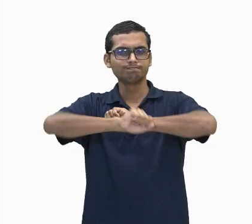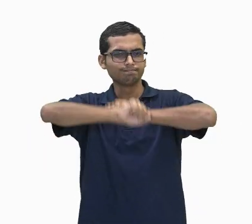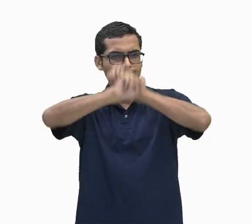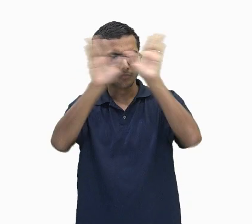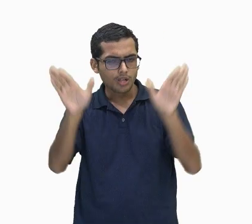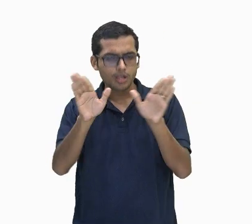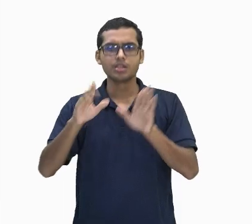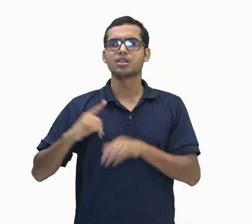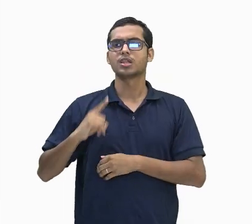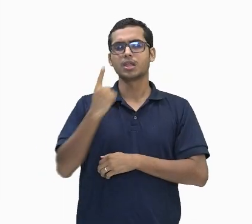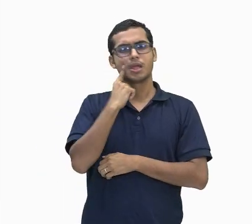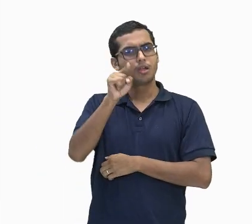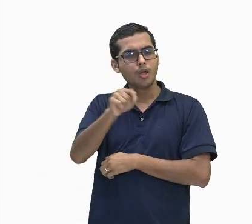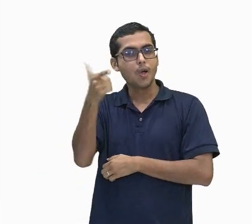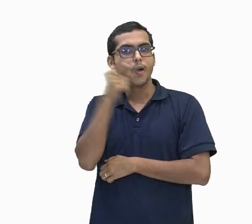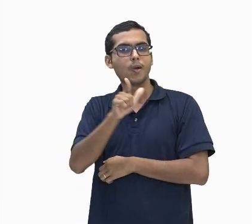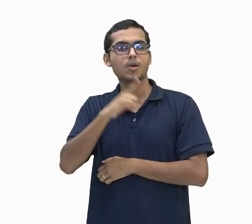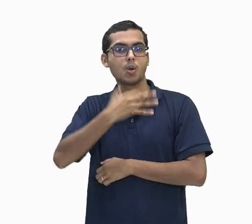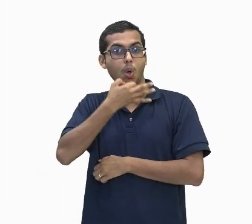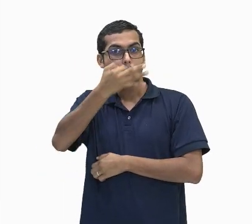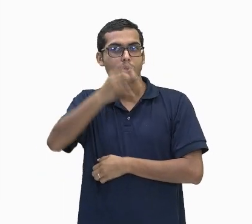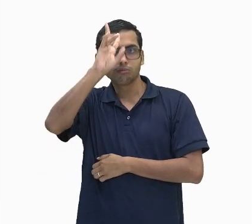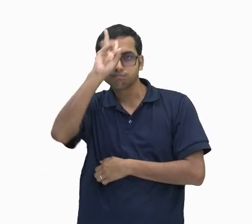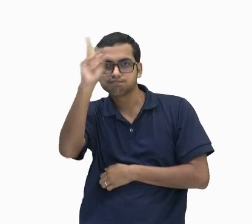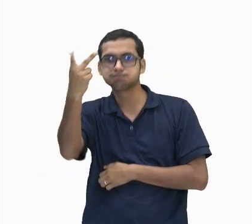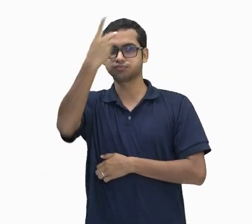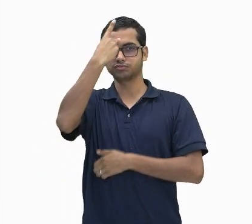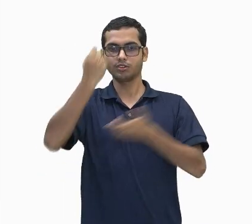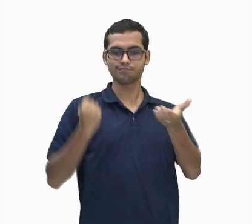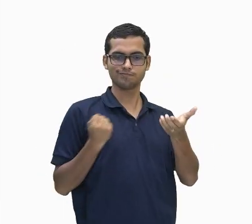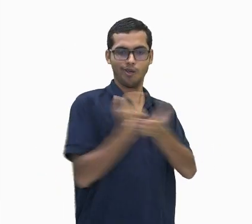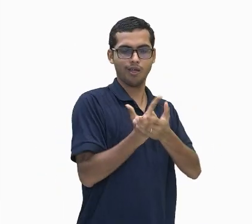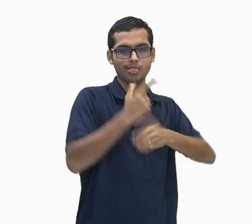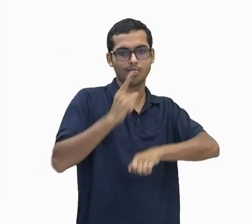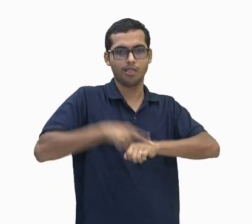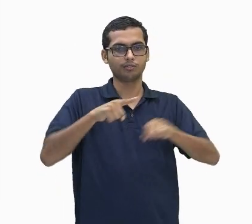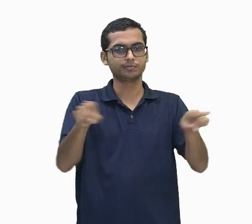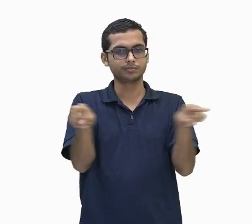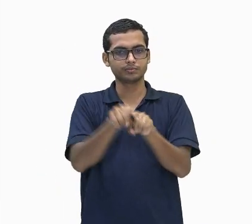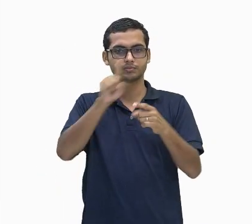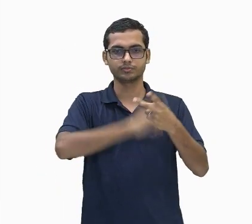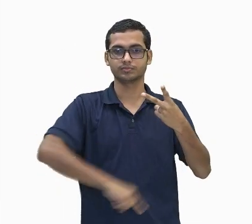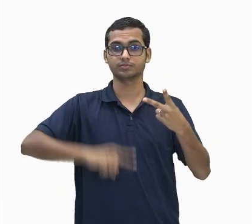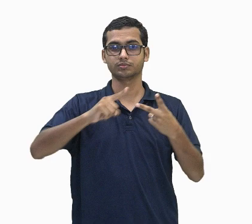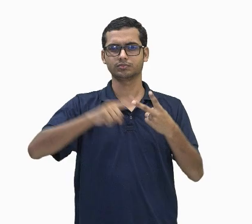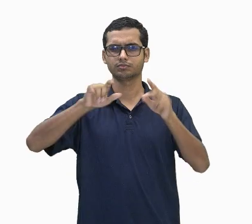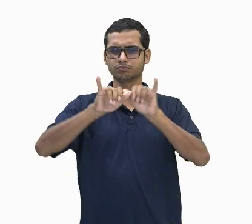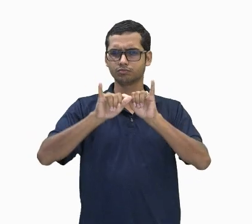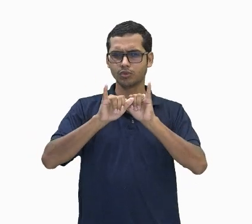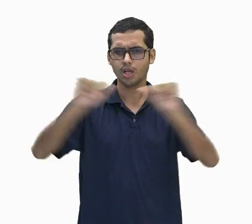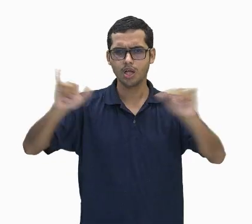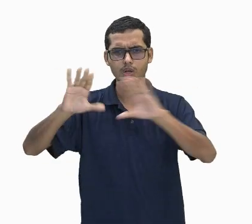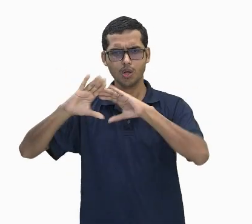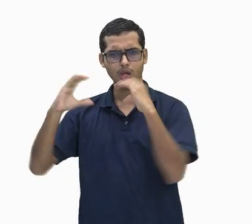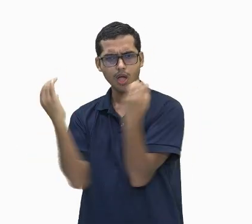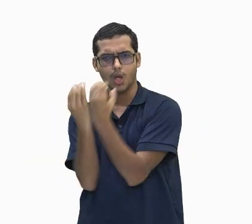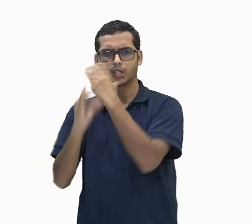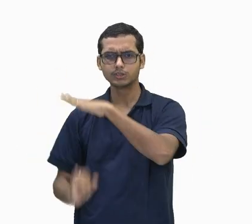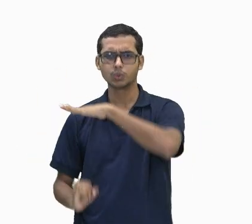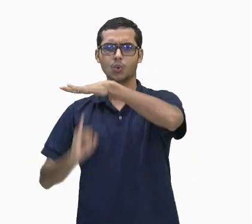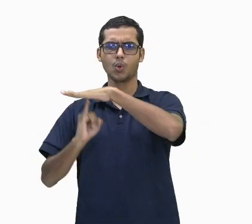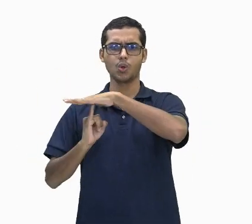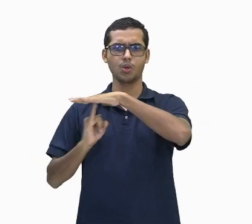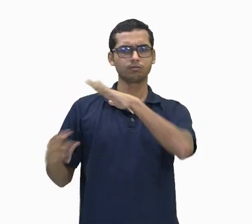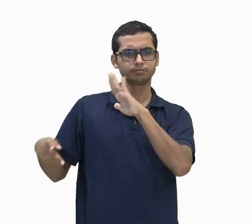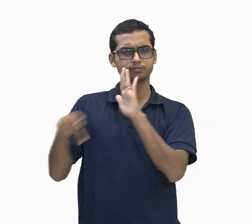convencer a mudar de opinião, a comprar alguma coisa. Mas as campanhas comunitárias, as campanhas institucionais, elas